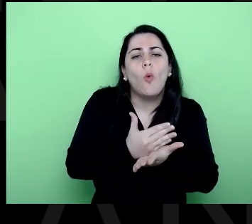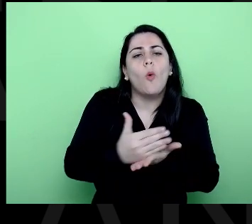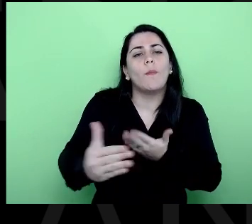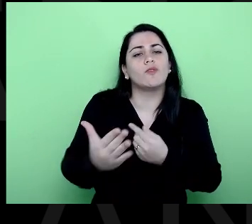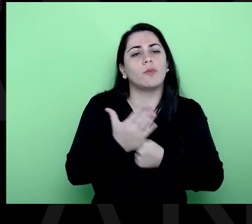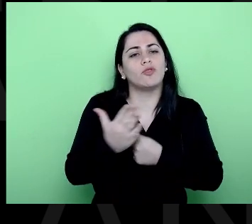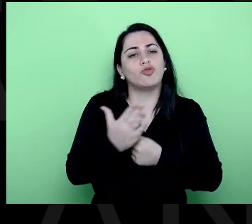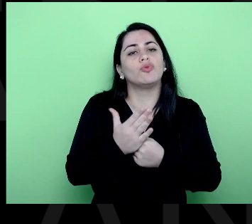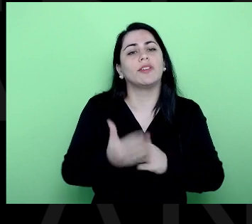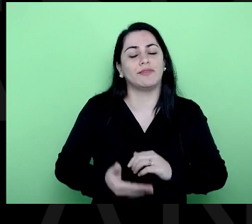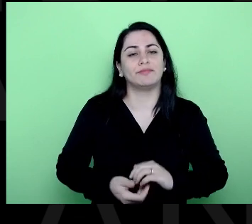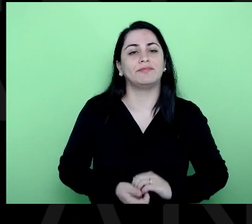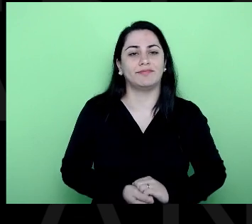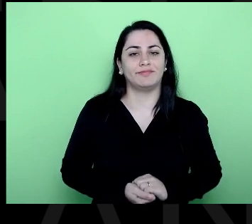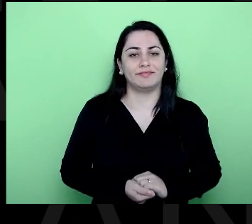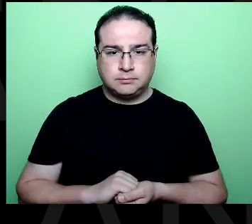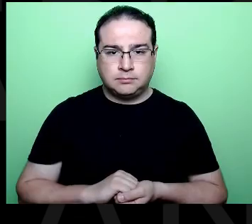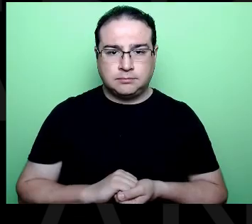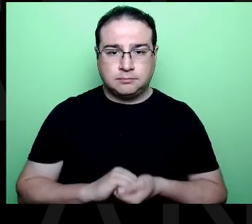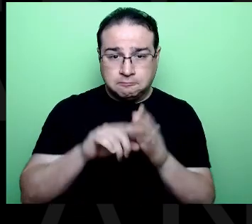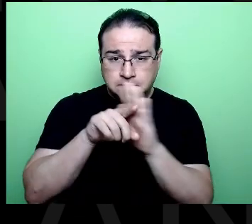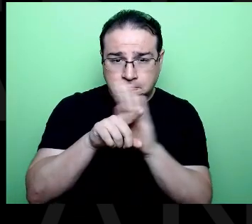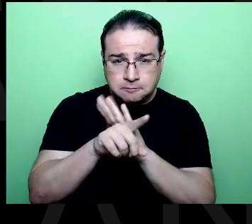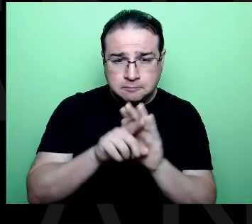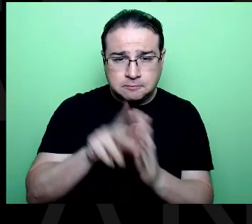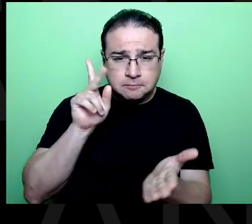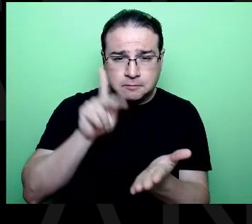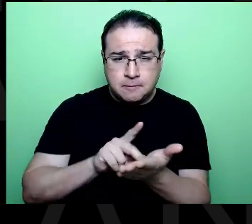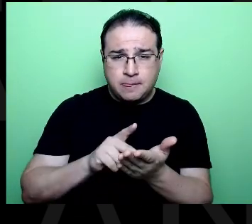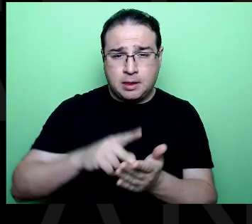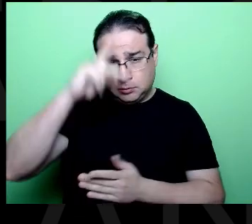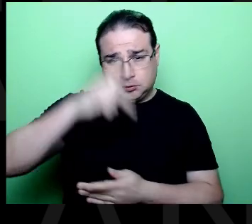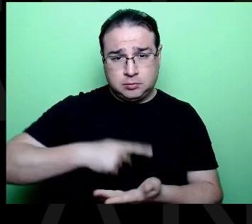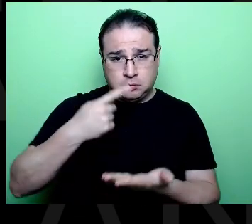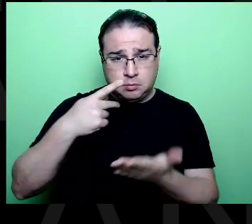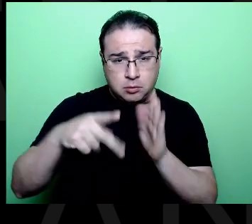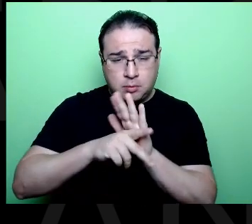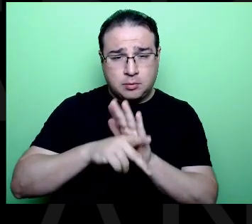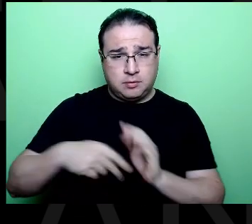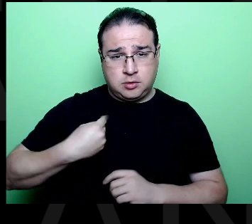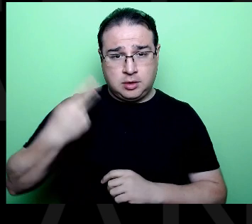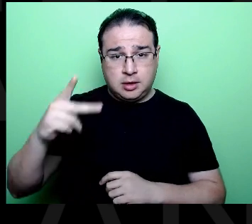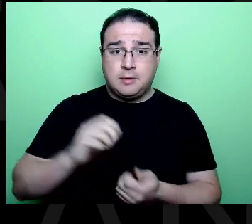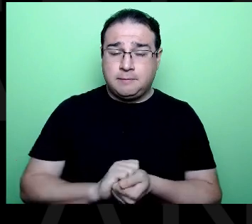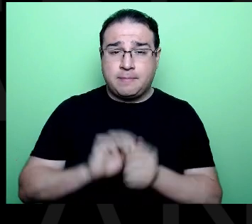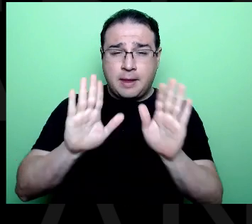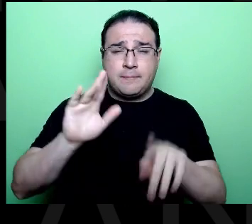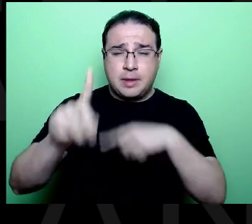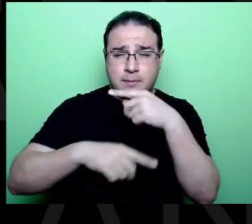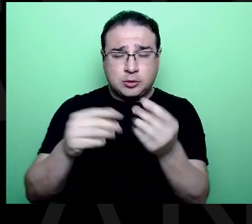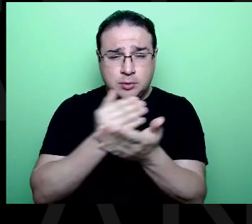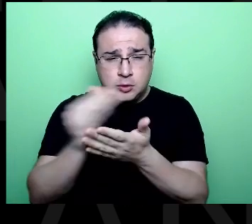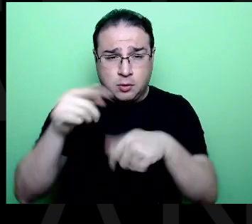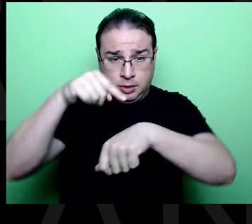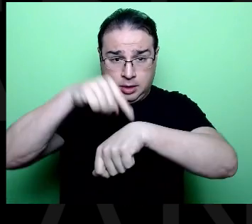base instigadora, assim, de investigar mesmo a autobiografia dele. Não,